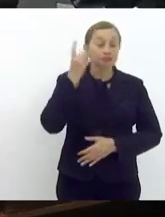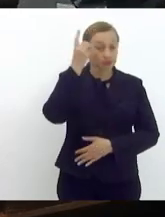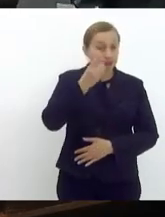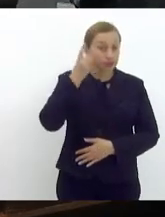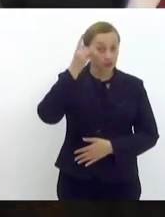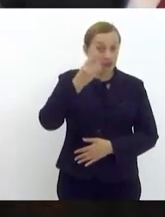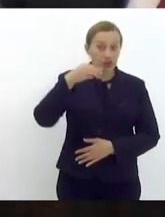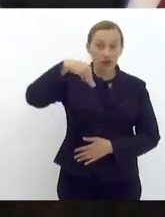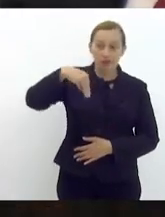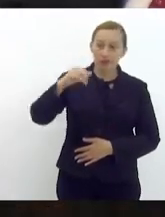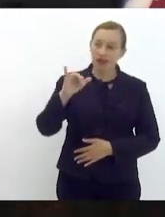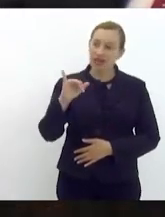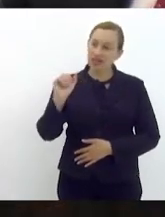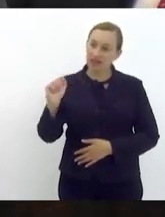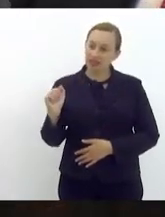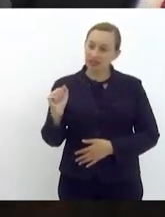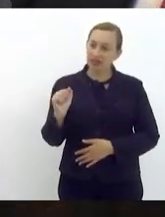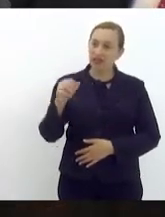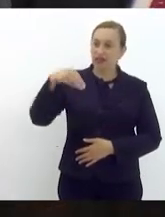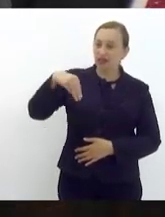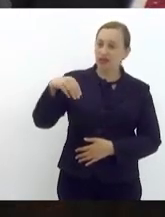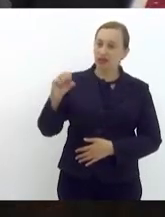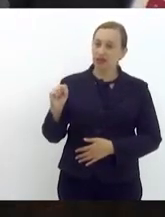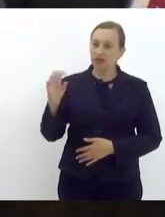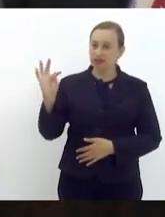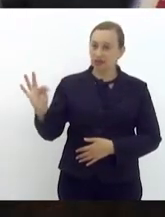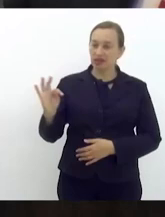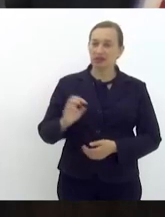Deputada Marina, do MST.